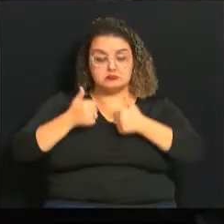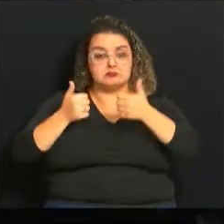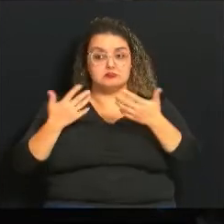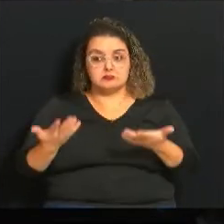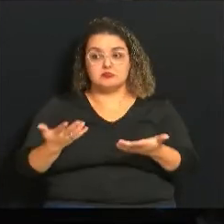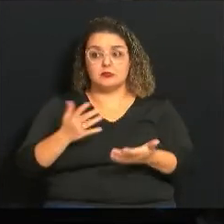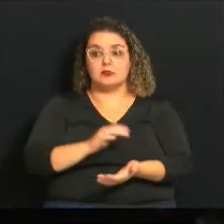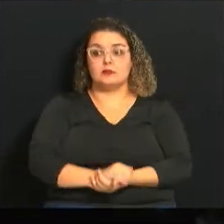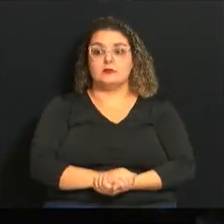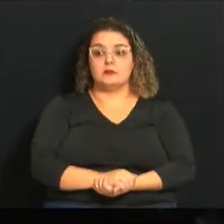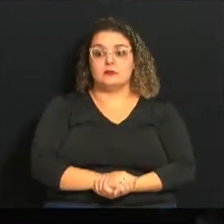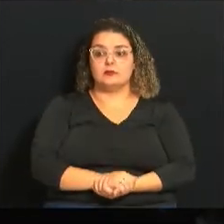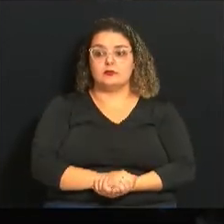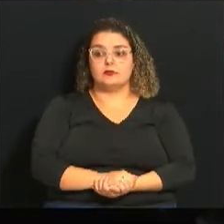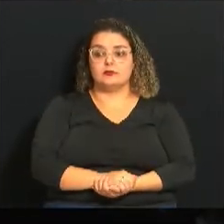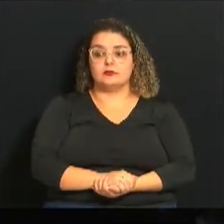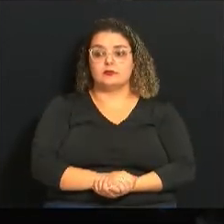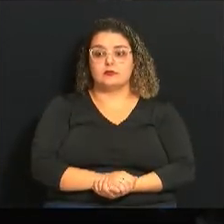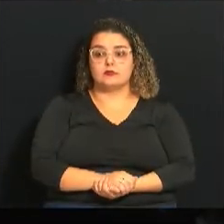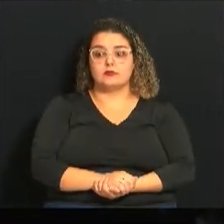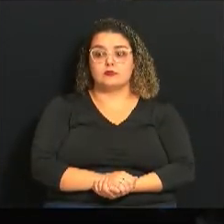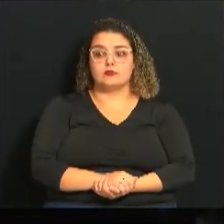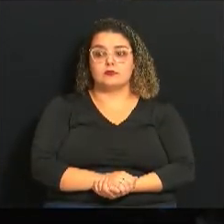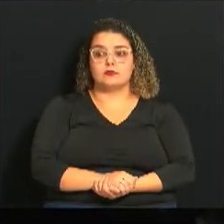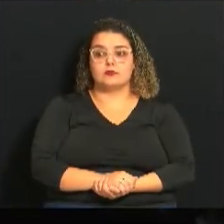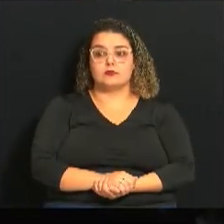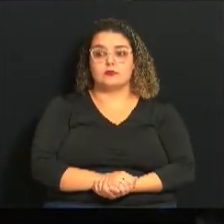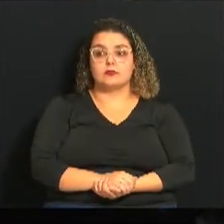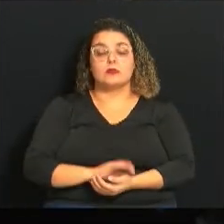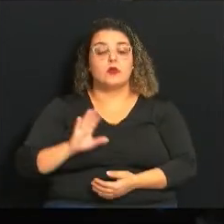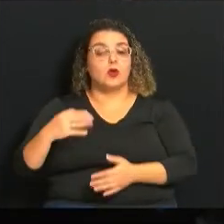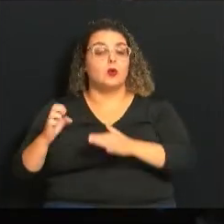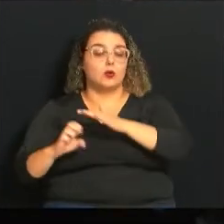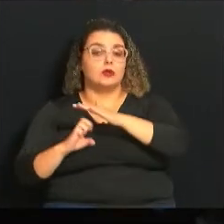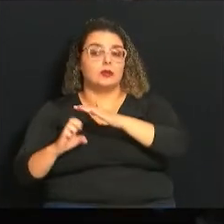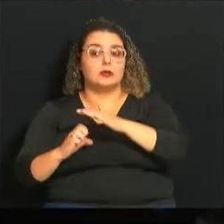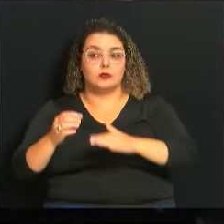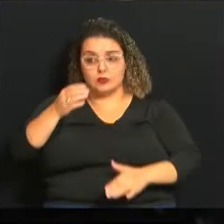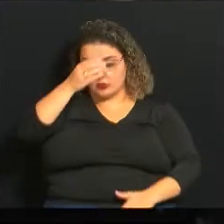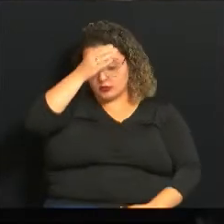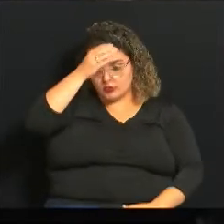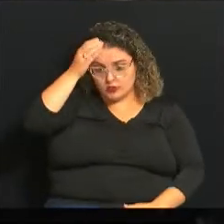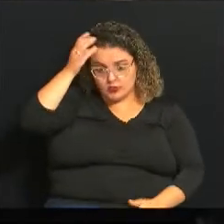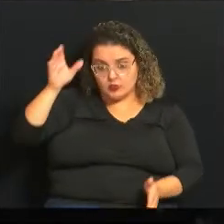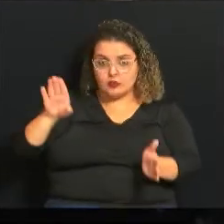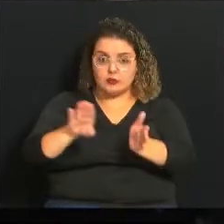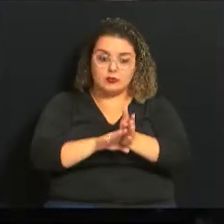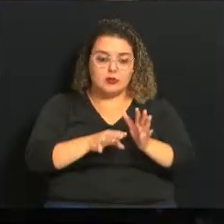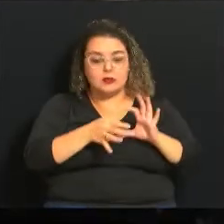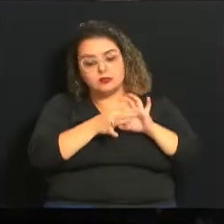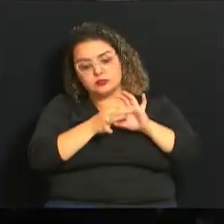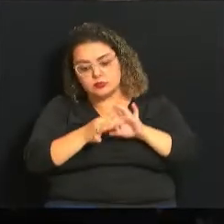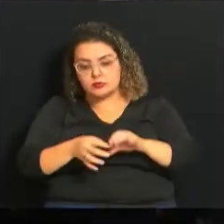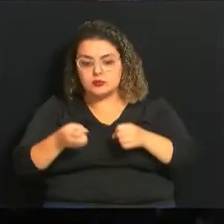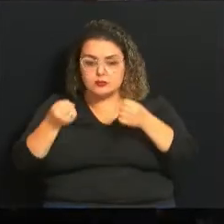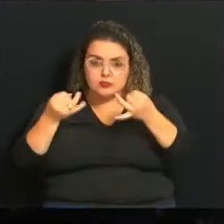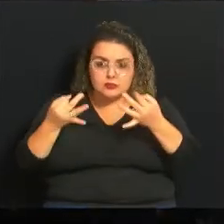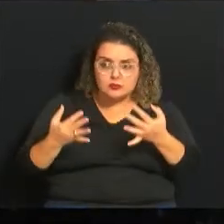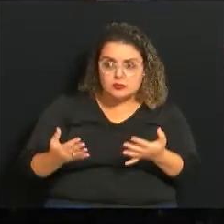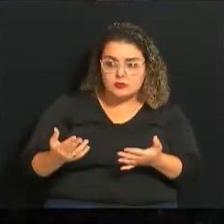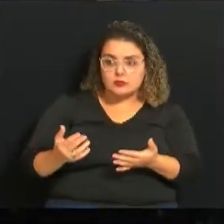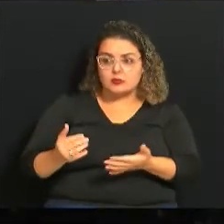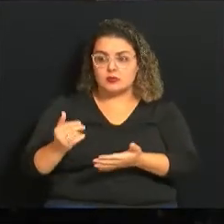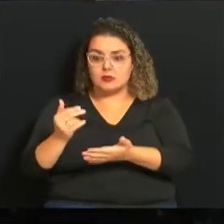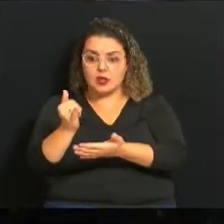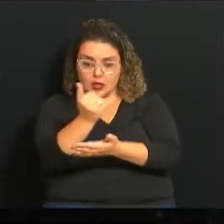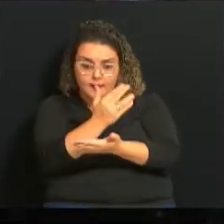que quando a empresa ou o cliente chega, né, com texto escrito, falando eu quero que a minha imagem tenha isso, isso,